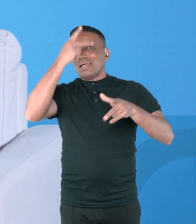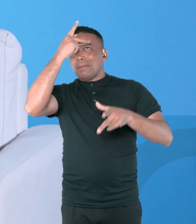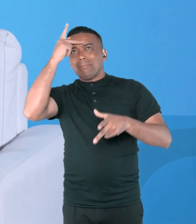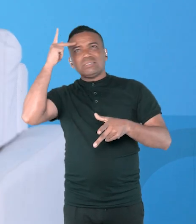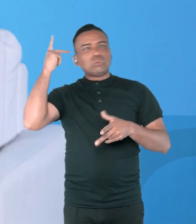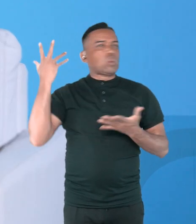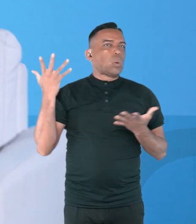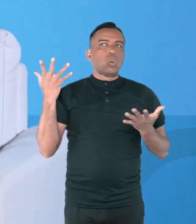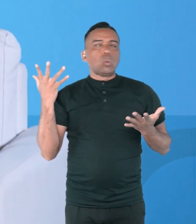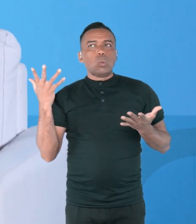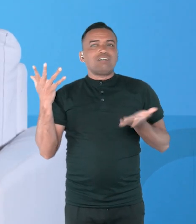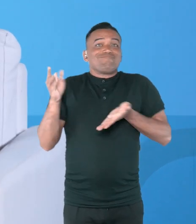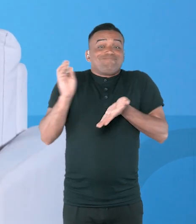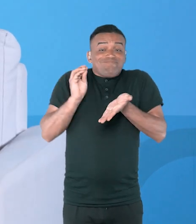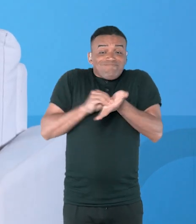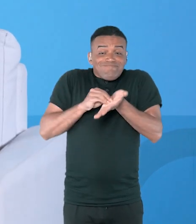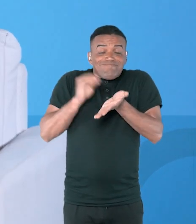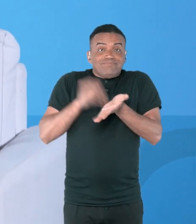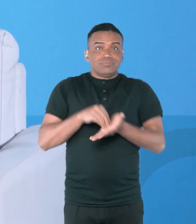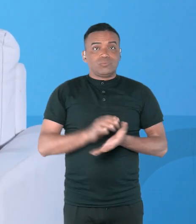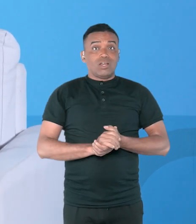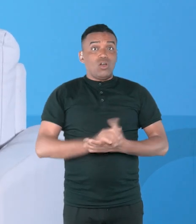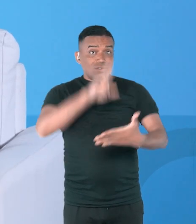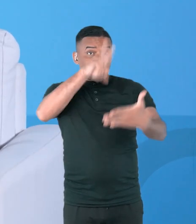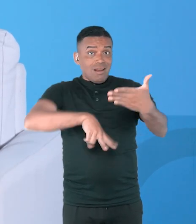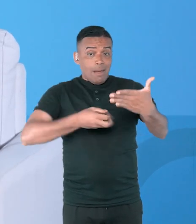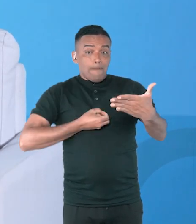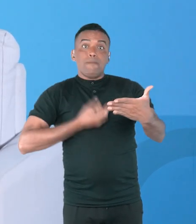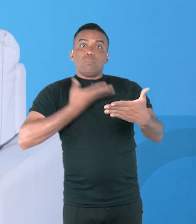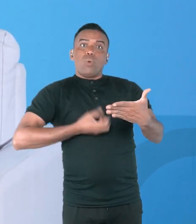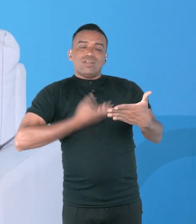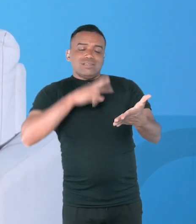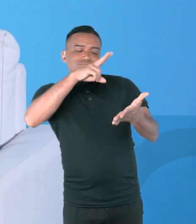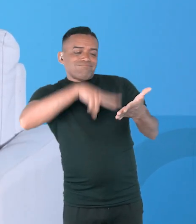esteja sem ela. Quando você lê uma poesia,